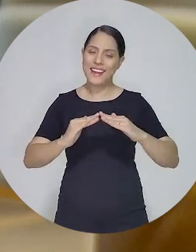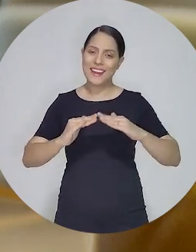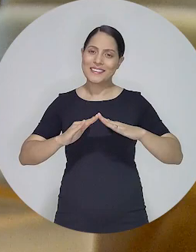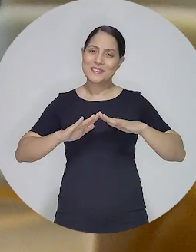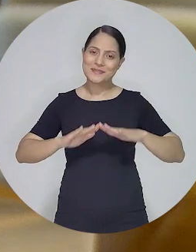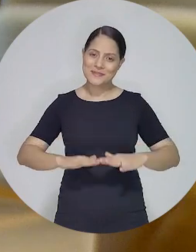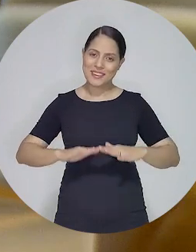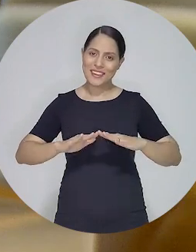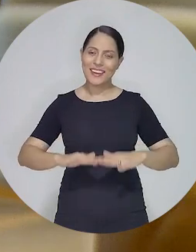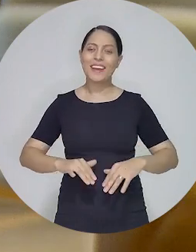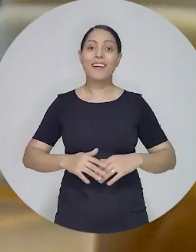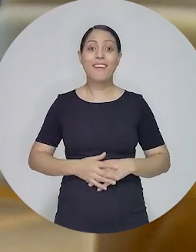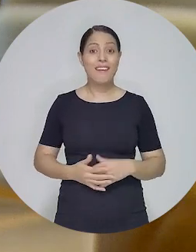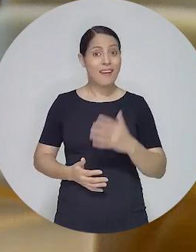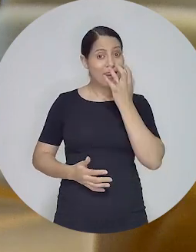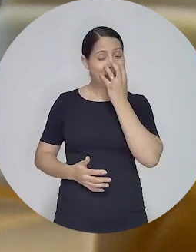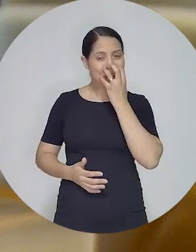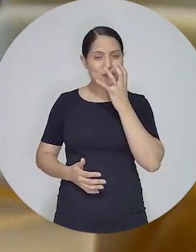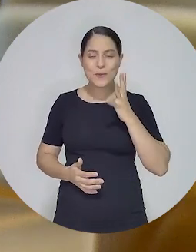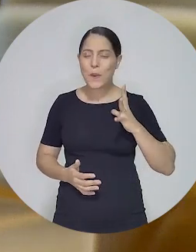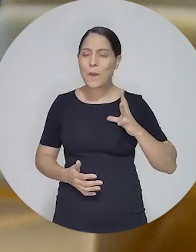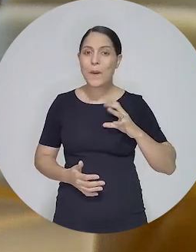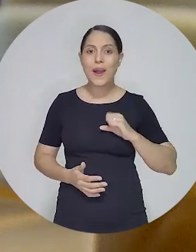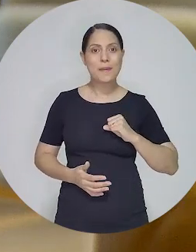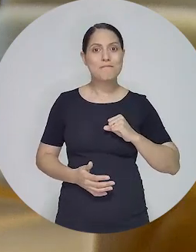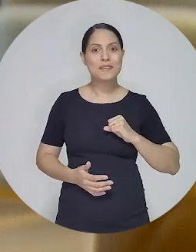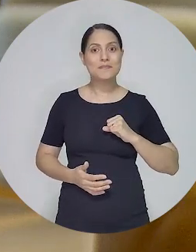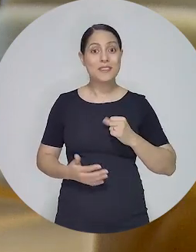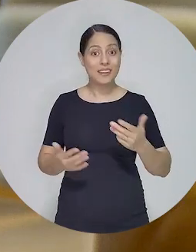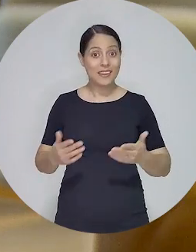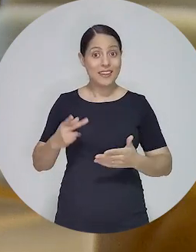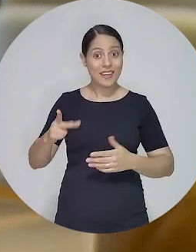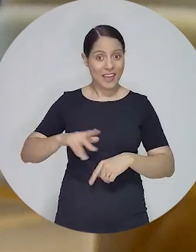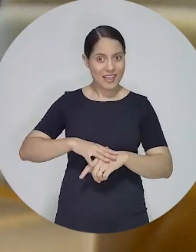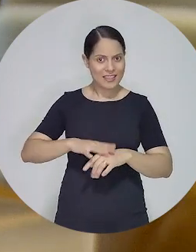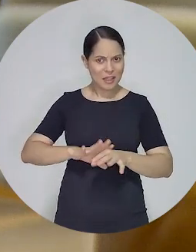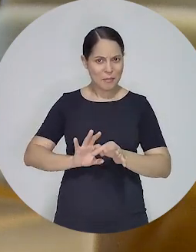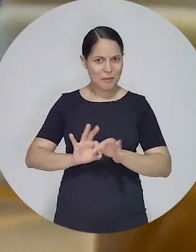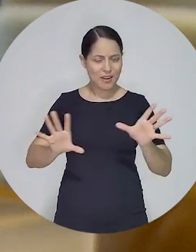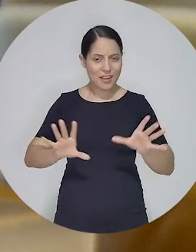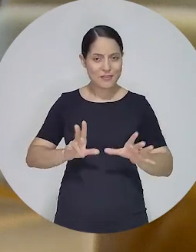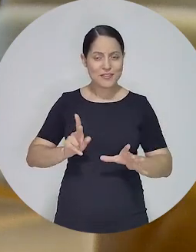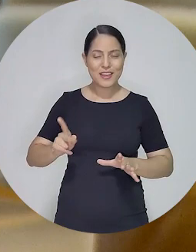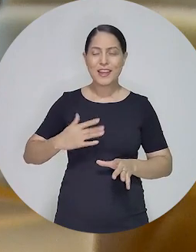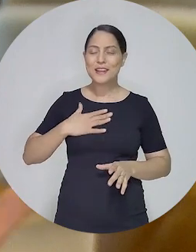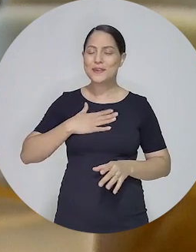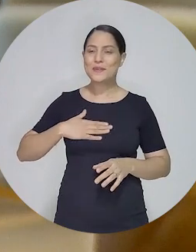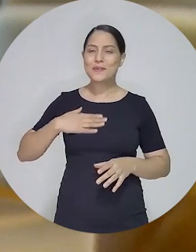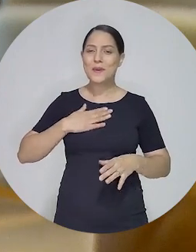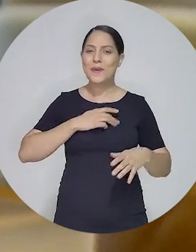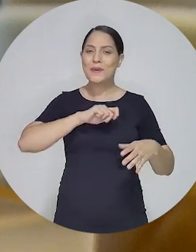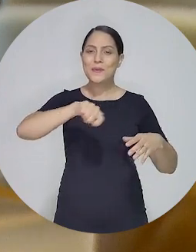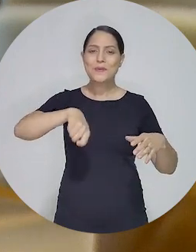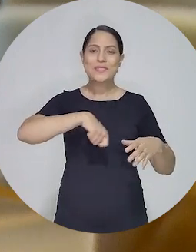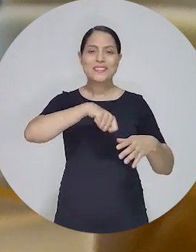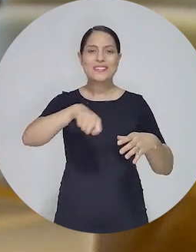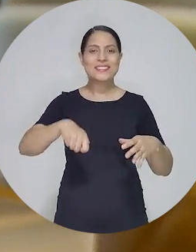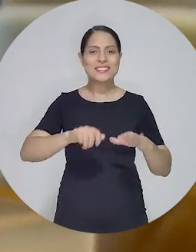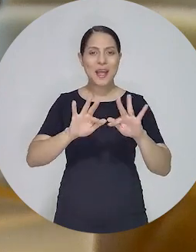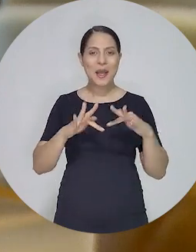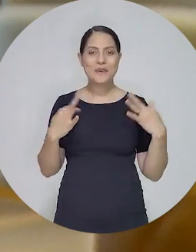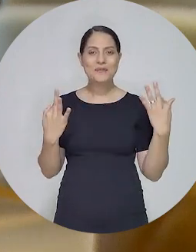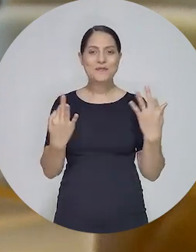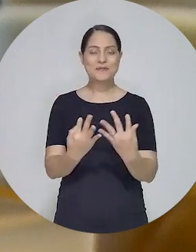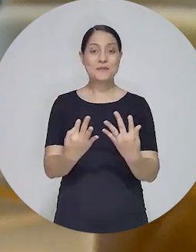os cachorros e que no seu tempo livre gosta de cozinhar para a família como